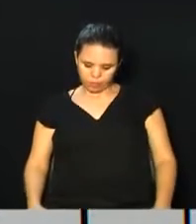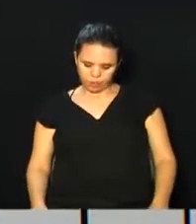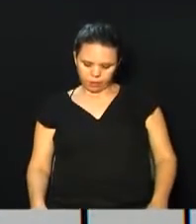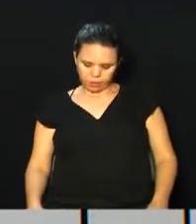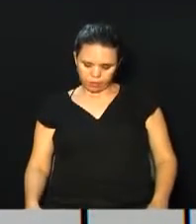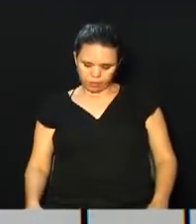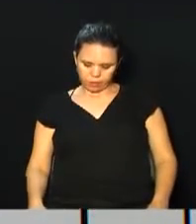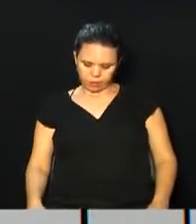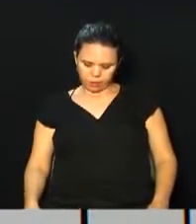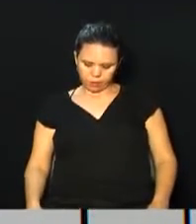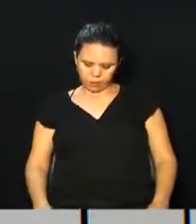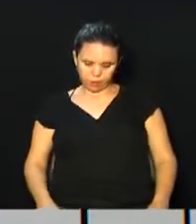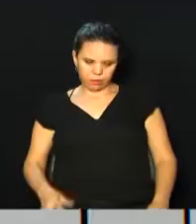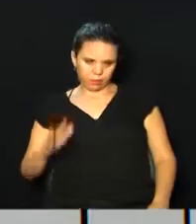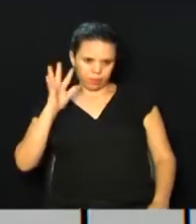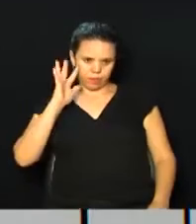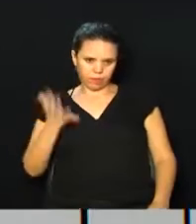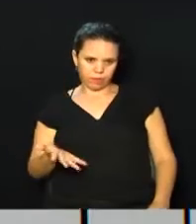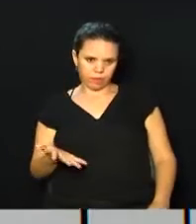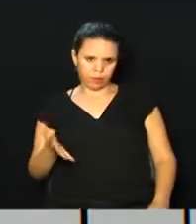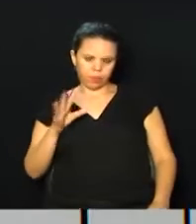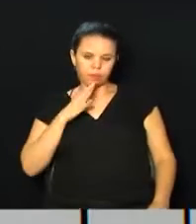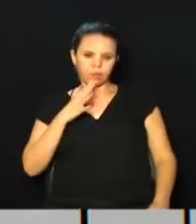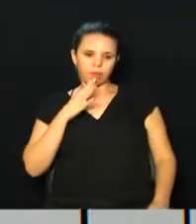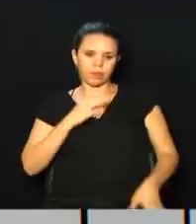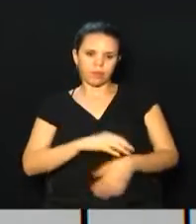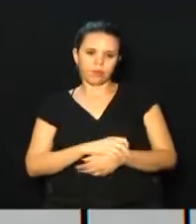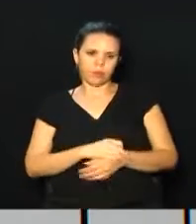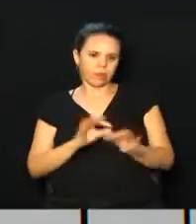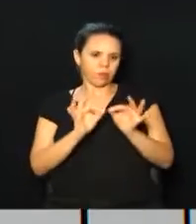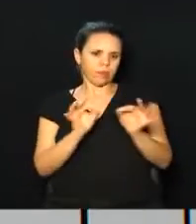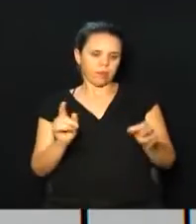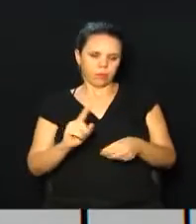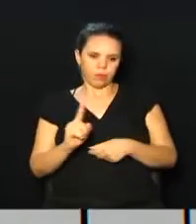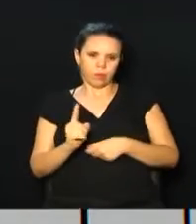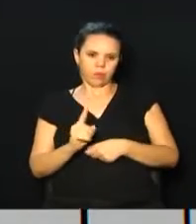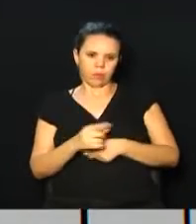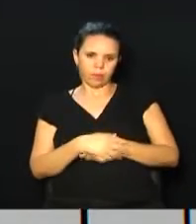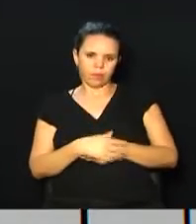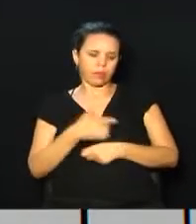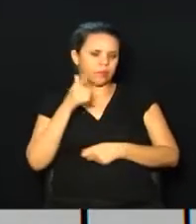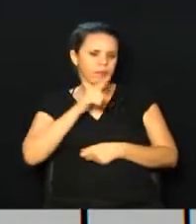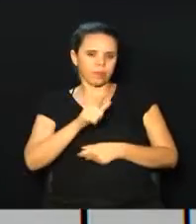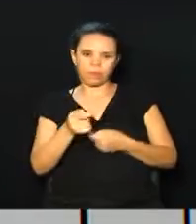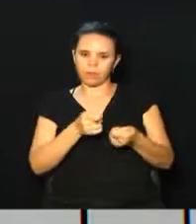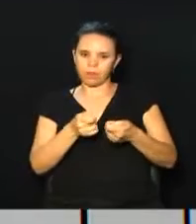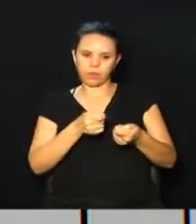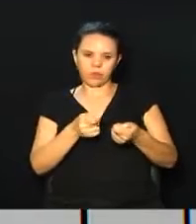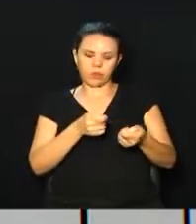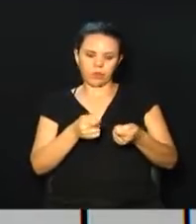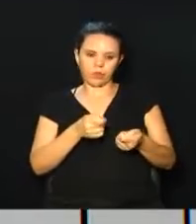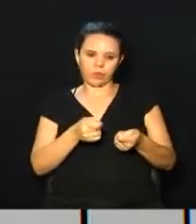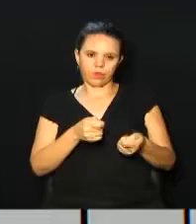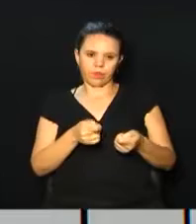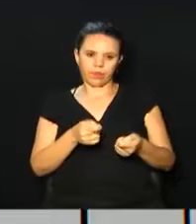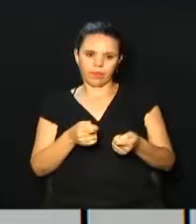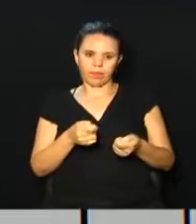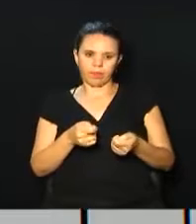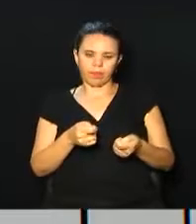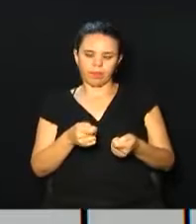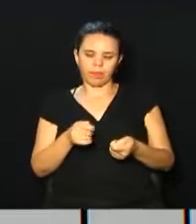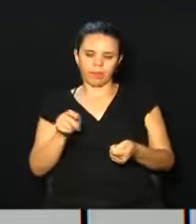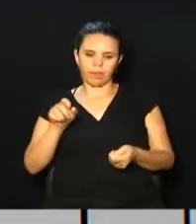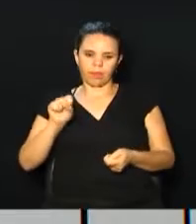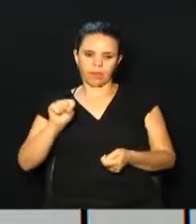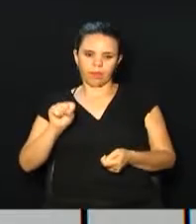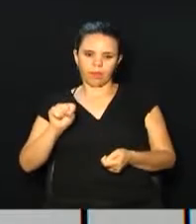Bem, as soluções, a gente conhece, não são simples. Que a gente não consegue controlar é com São Pedro a